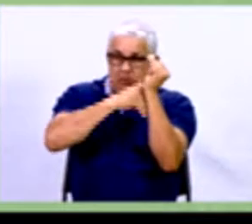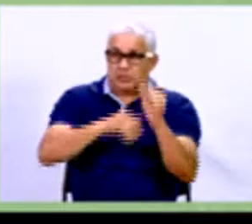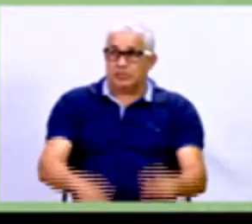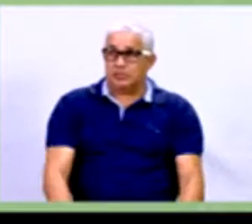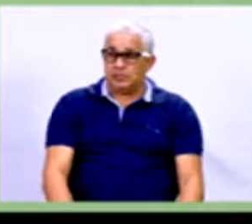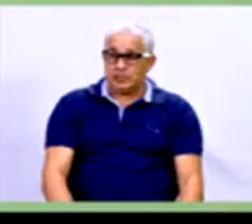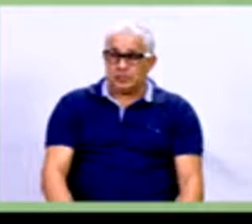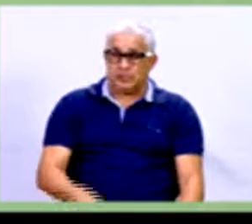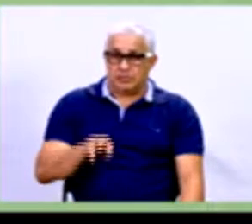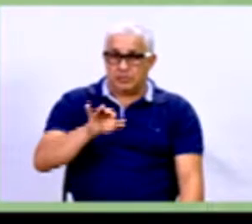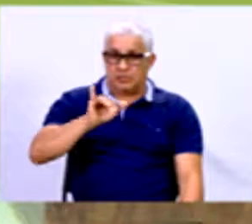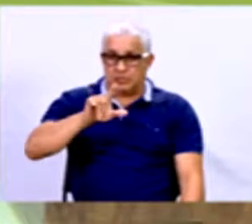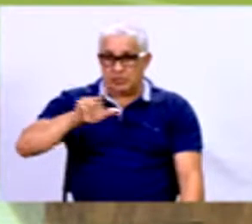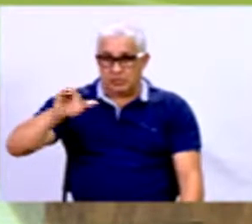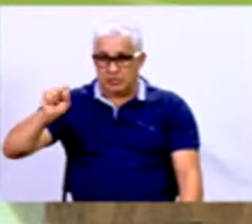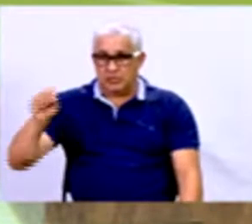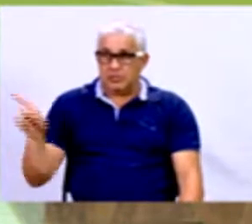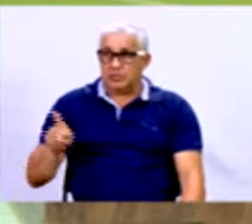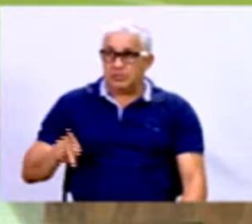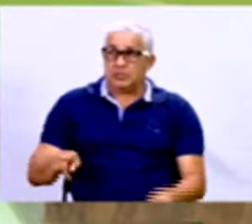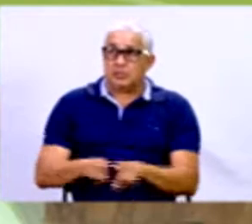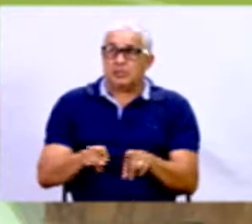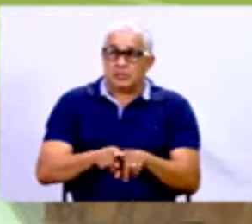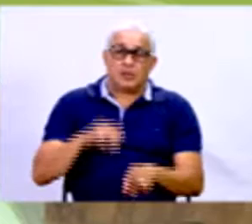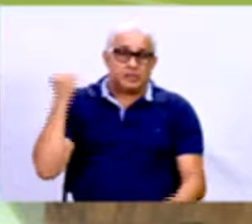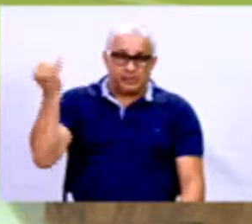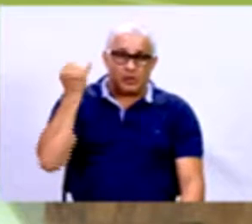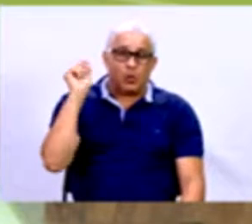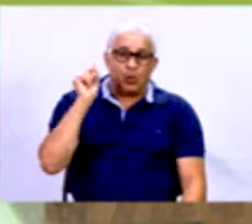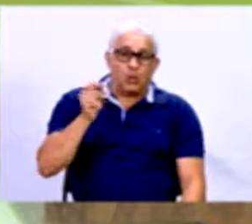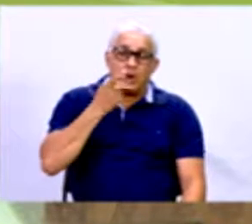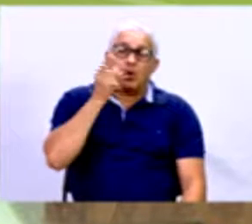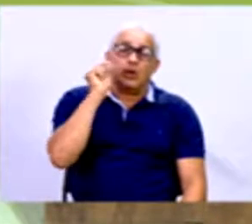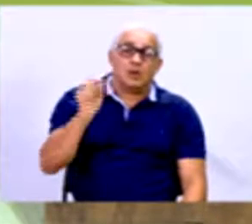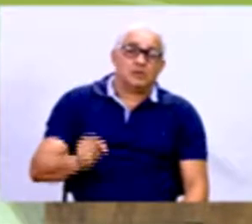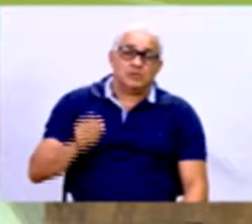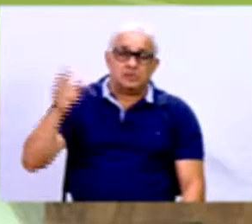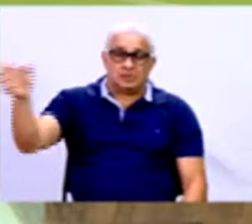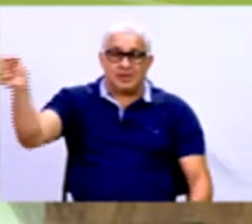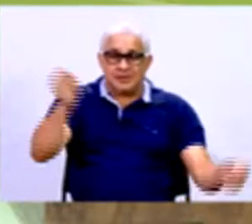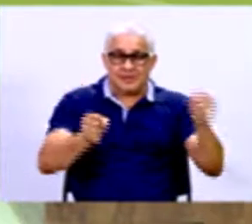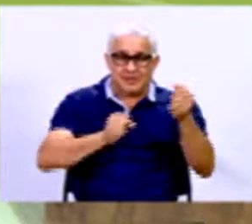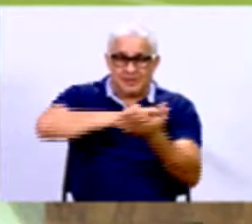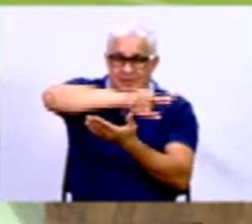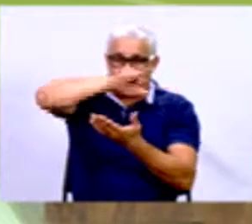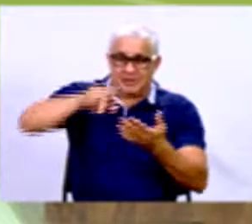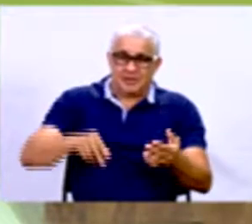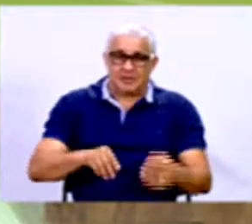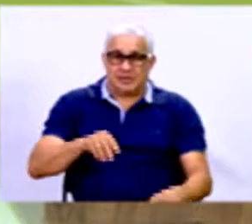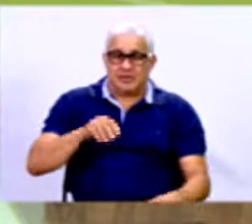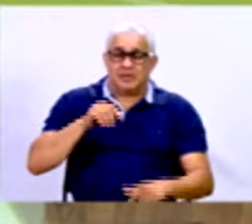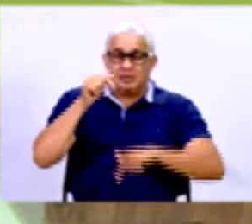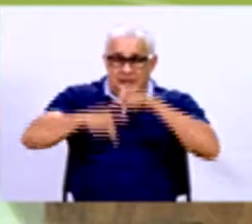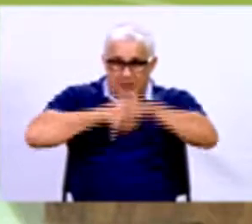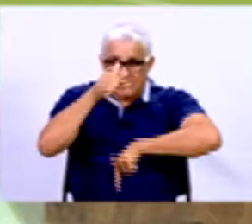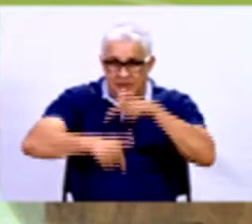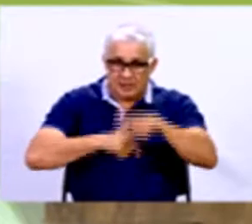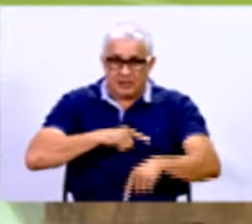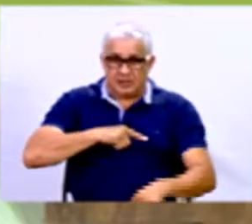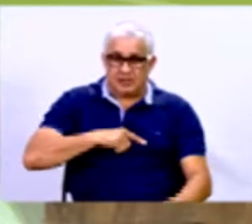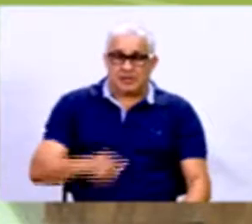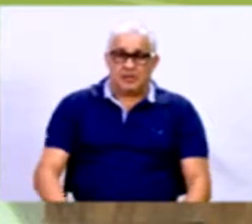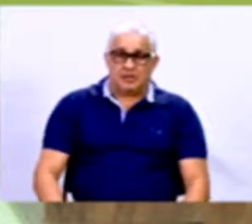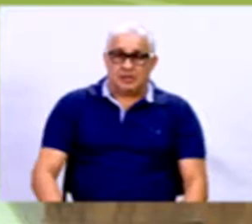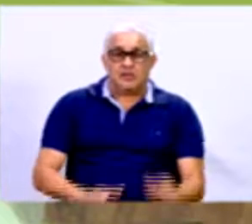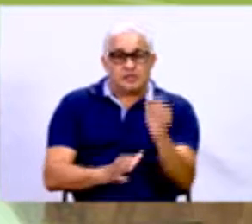Luiz? É importante também ressaltar que os representantes dos empregados, eles contam com